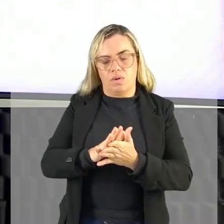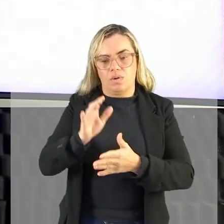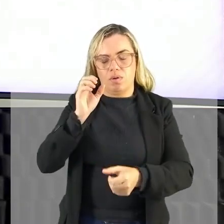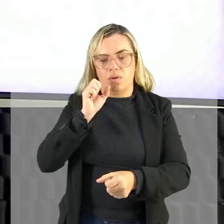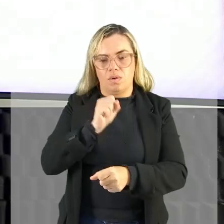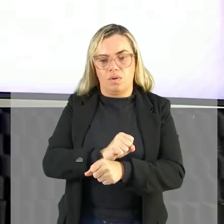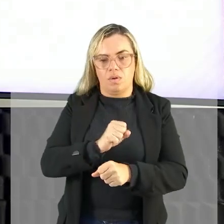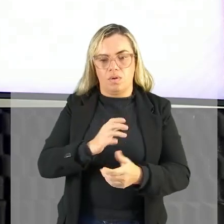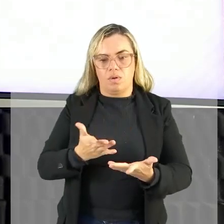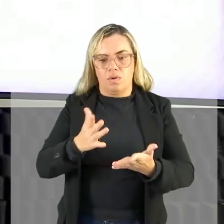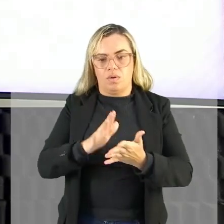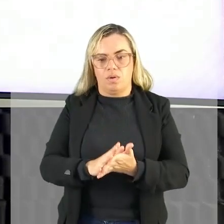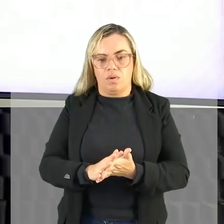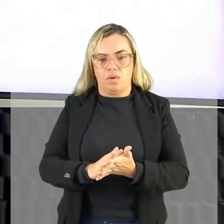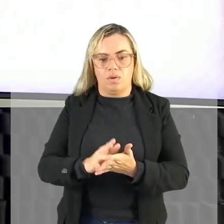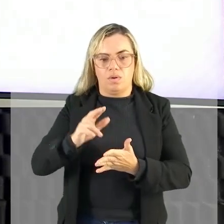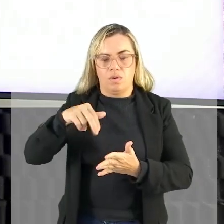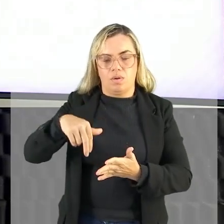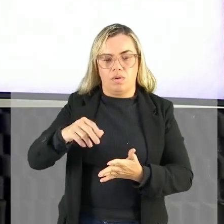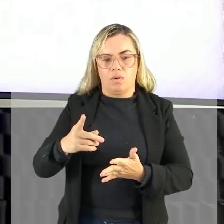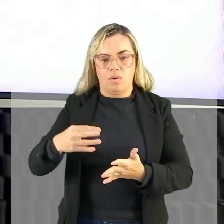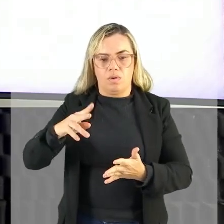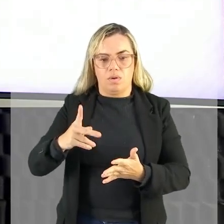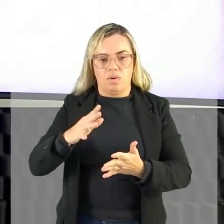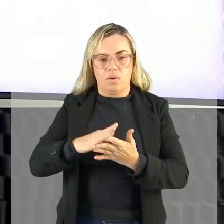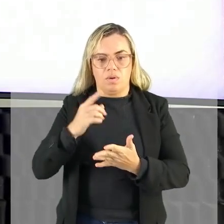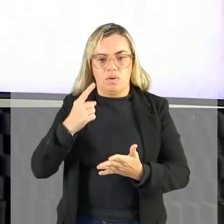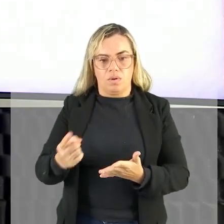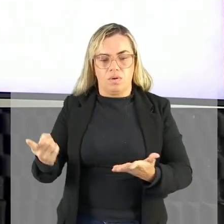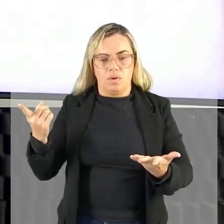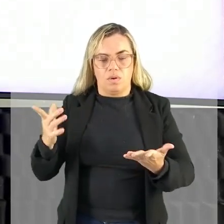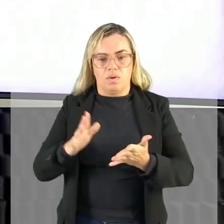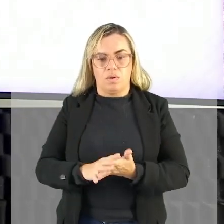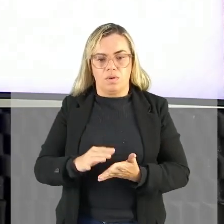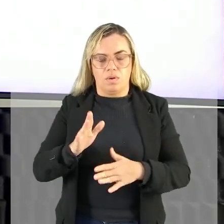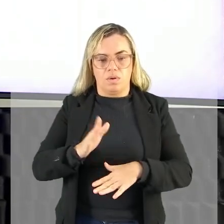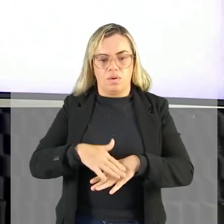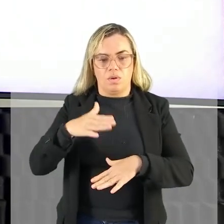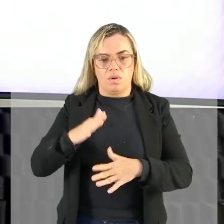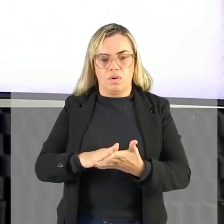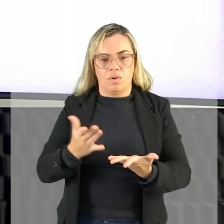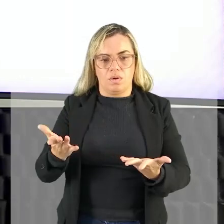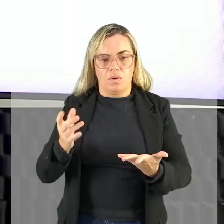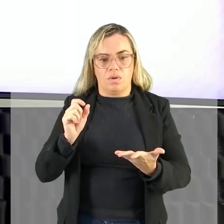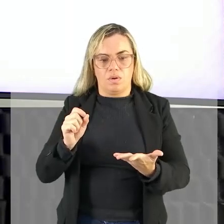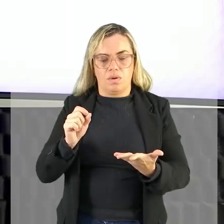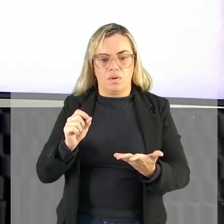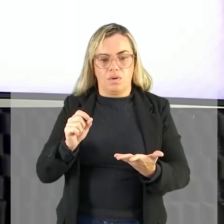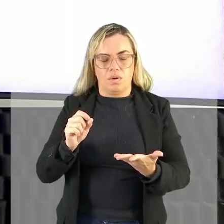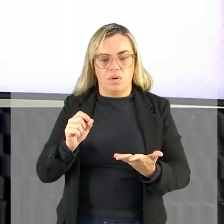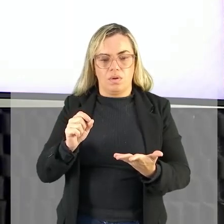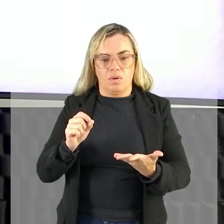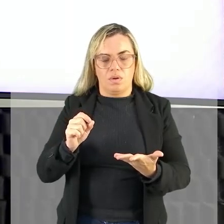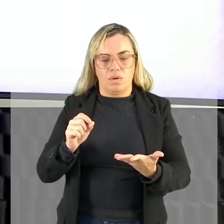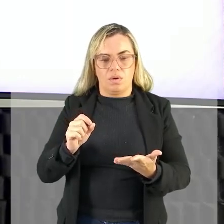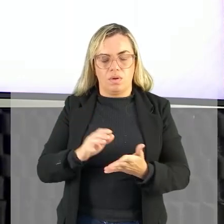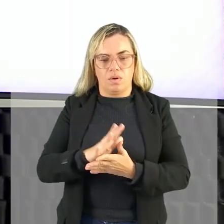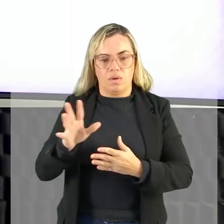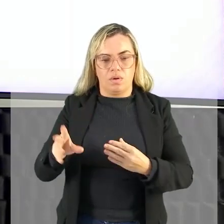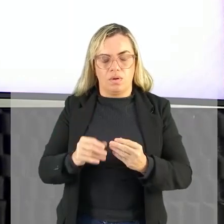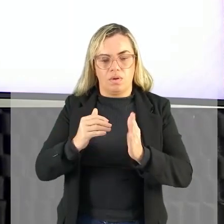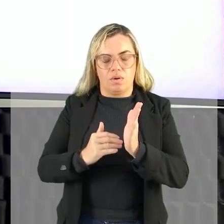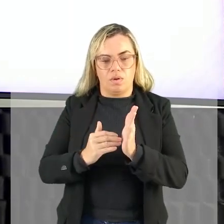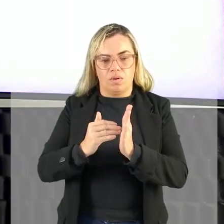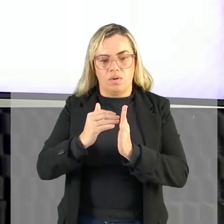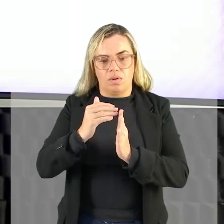para onde aqui, ó, no NAD. O NAD é que vai ser o que vai mais, o que vai se acumular, né? Vai